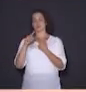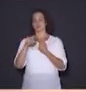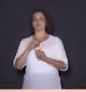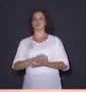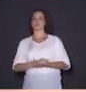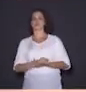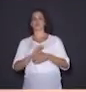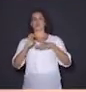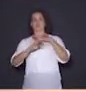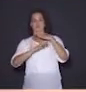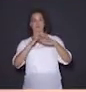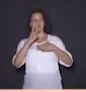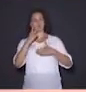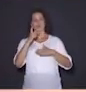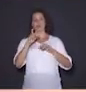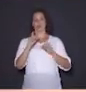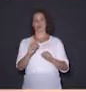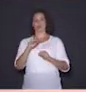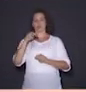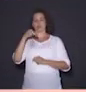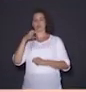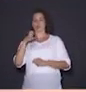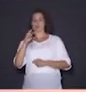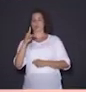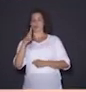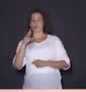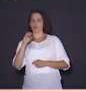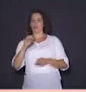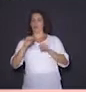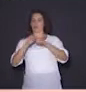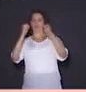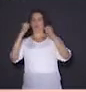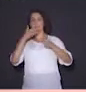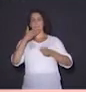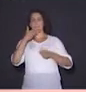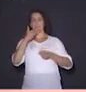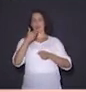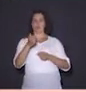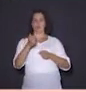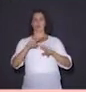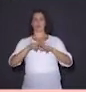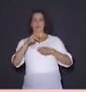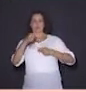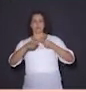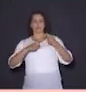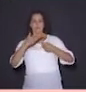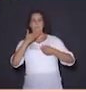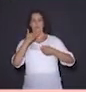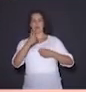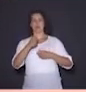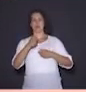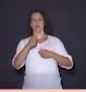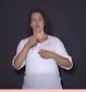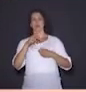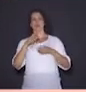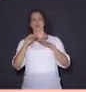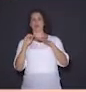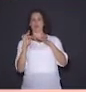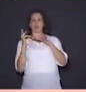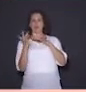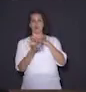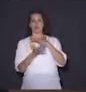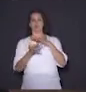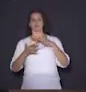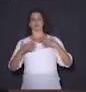que a neutralidade quebrada importante para poder fazer uma melhor gestão da rede inclusive argumenta que a internet das coisas e será fundamental